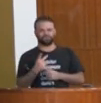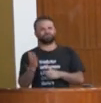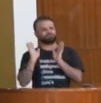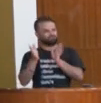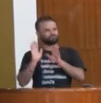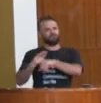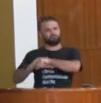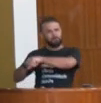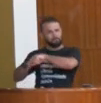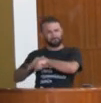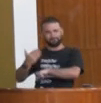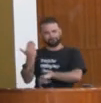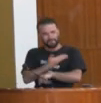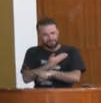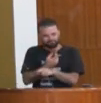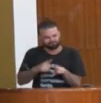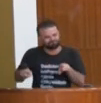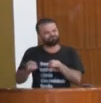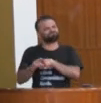parceiro,